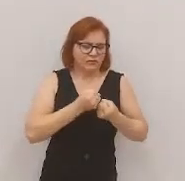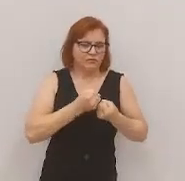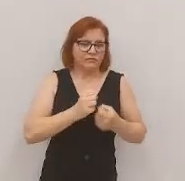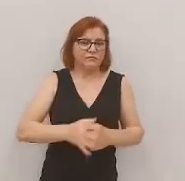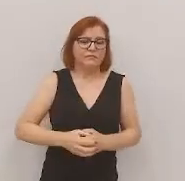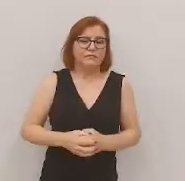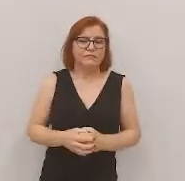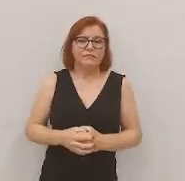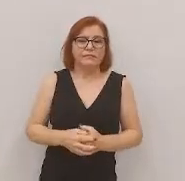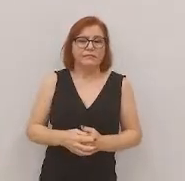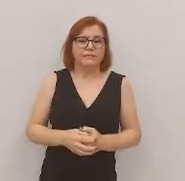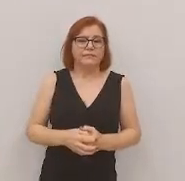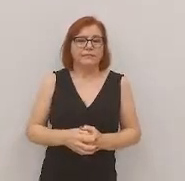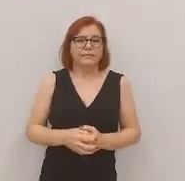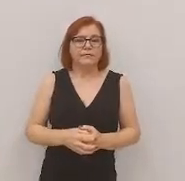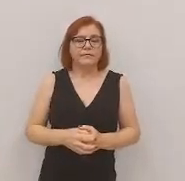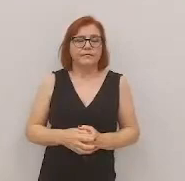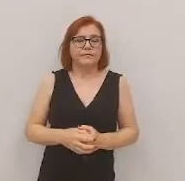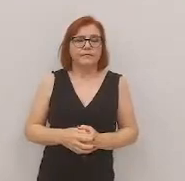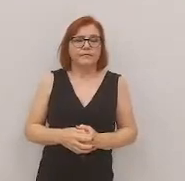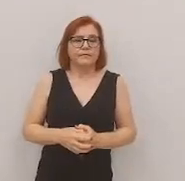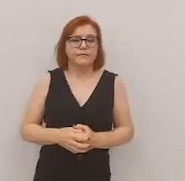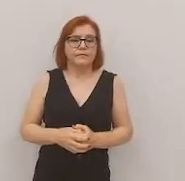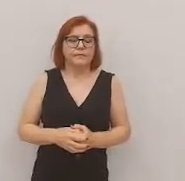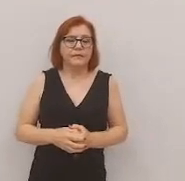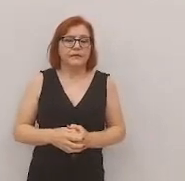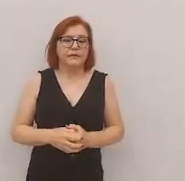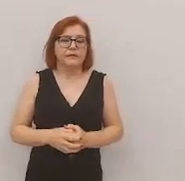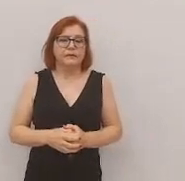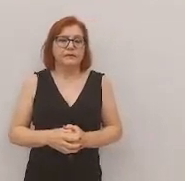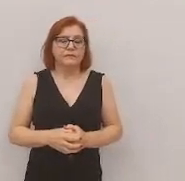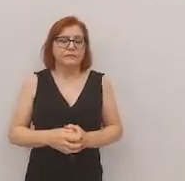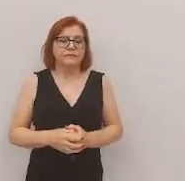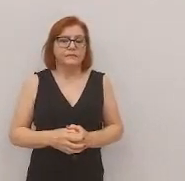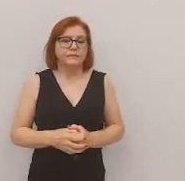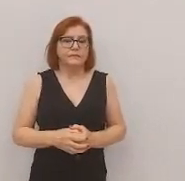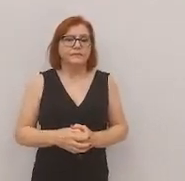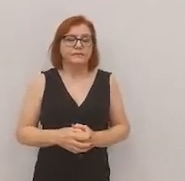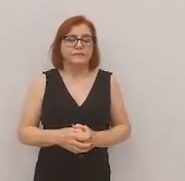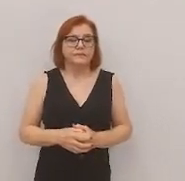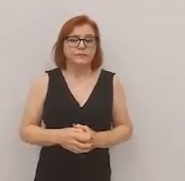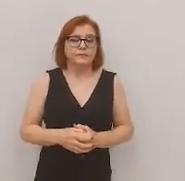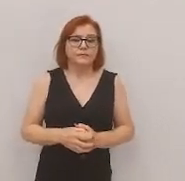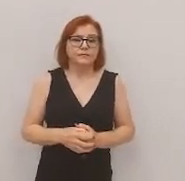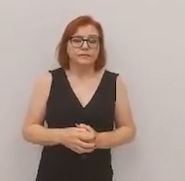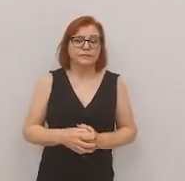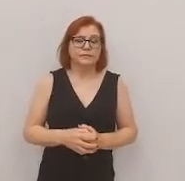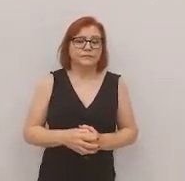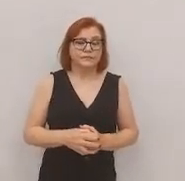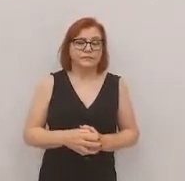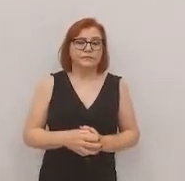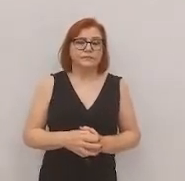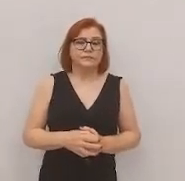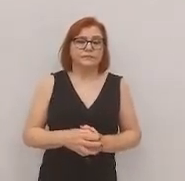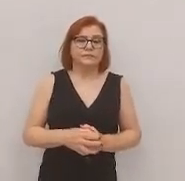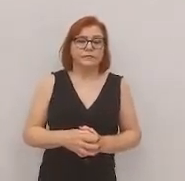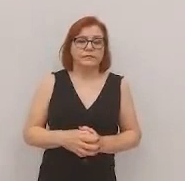tal, foi o quê? O fluir da sua ira, né, interior em toda aquela